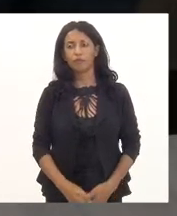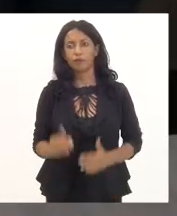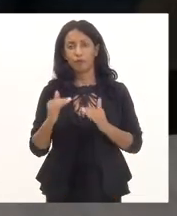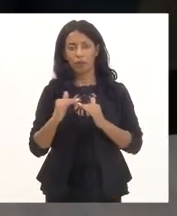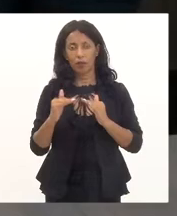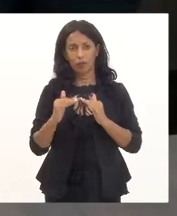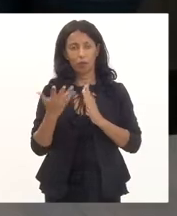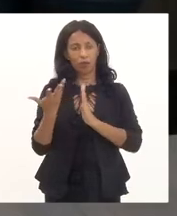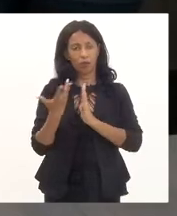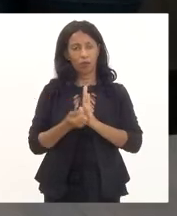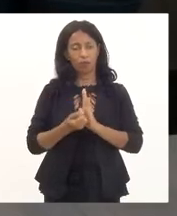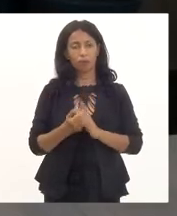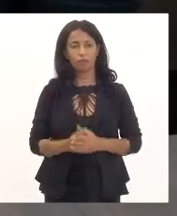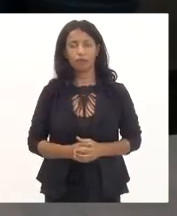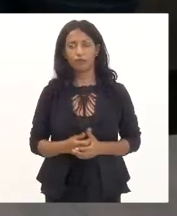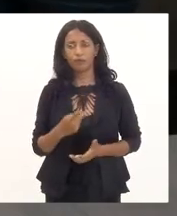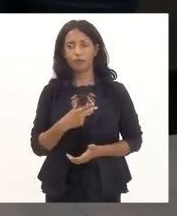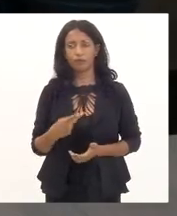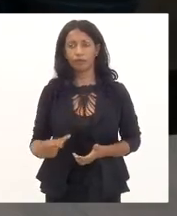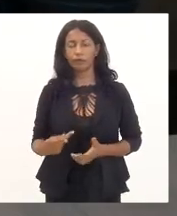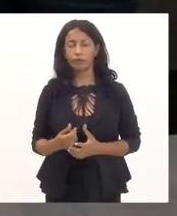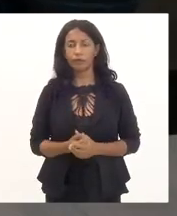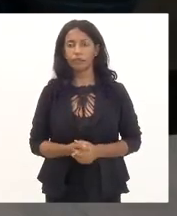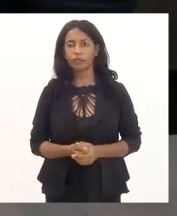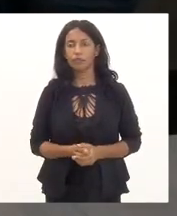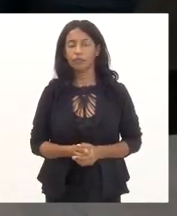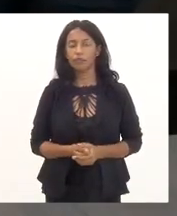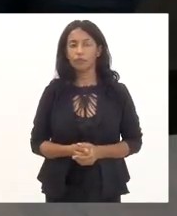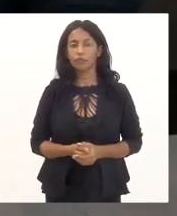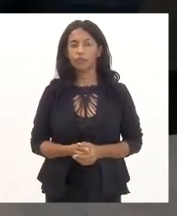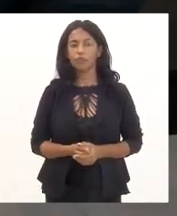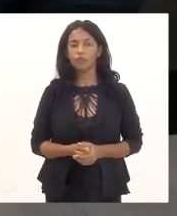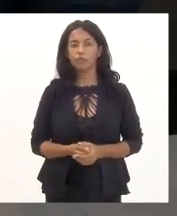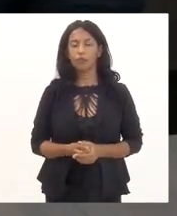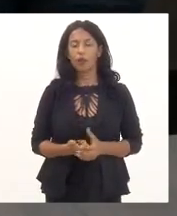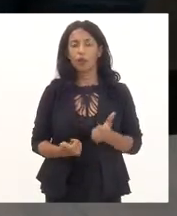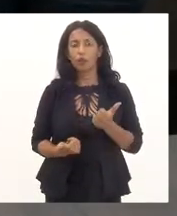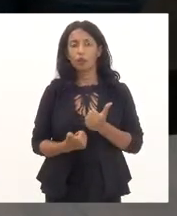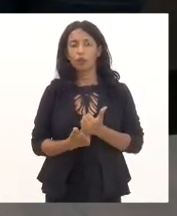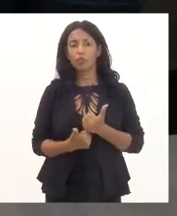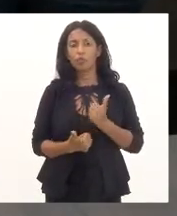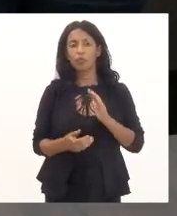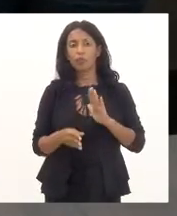Favorável, senhor presidente. O parecer é favorável com subemenda.